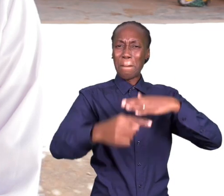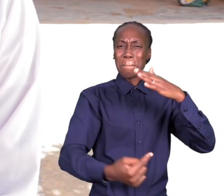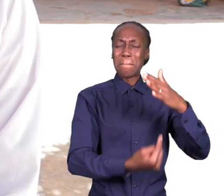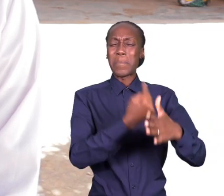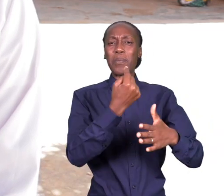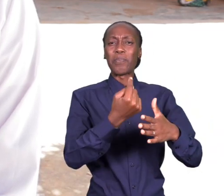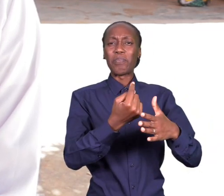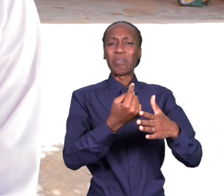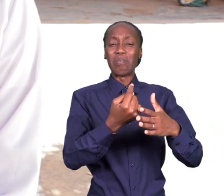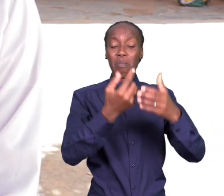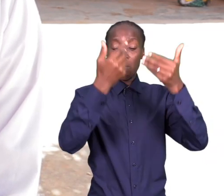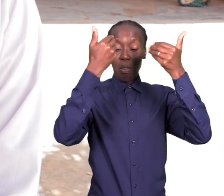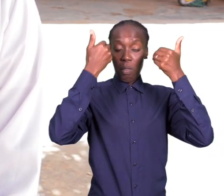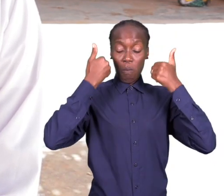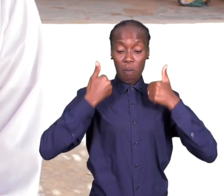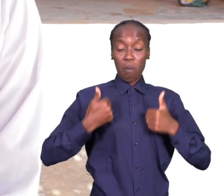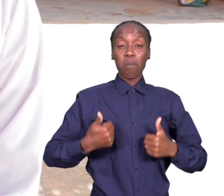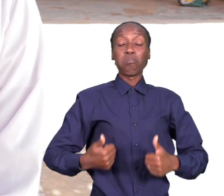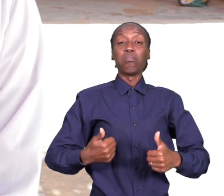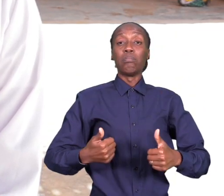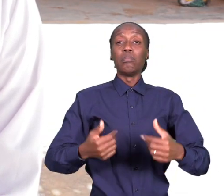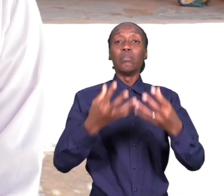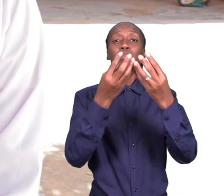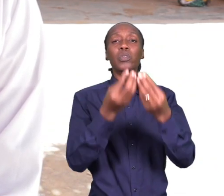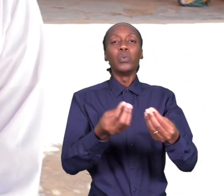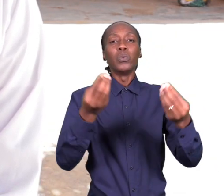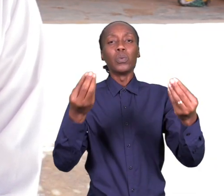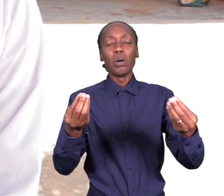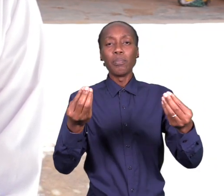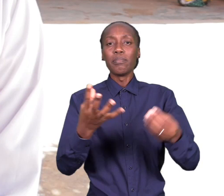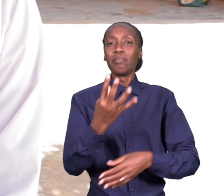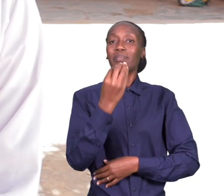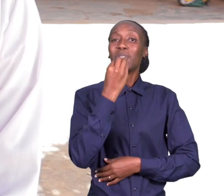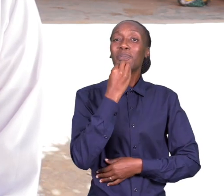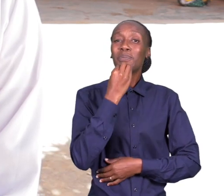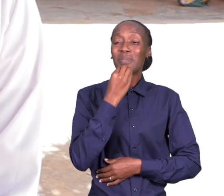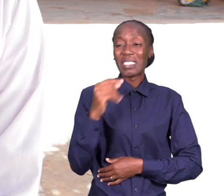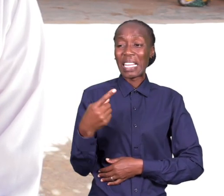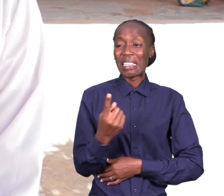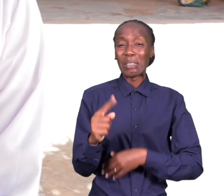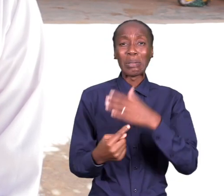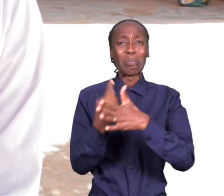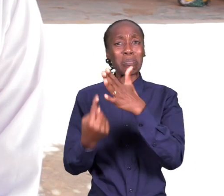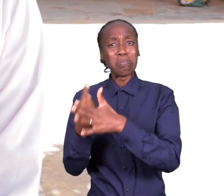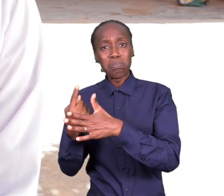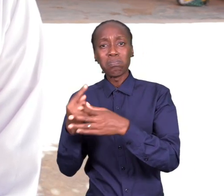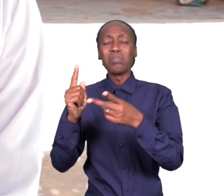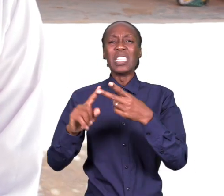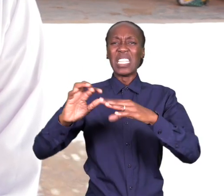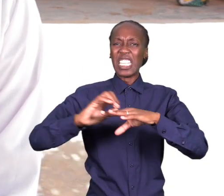homens. Muitos deles é através dos alimentos contaminados ou da